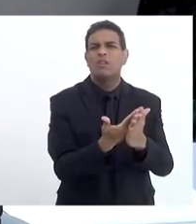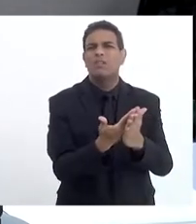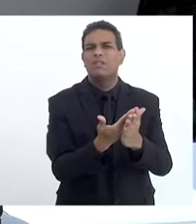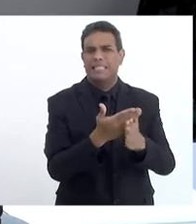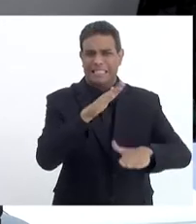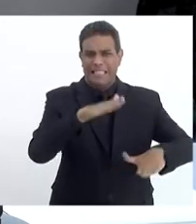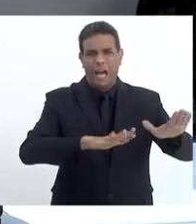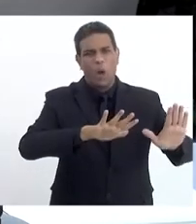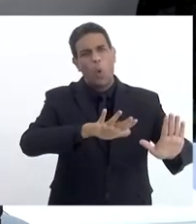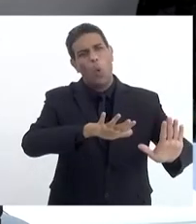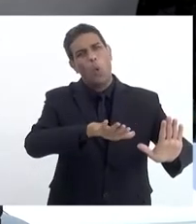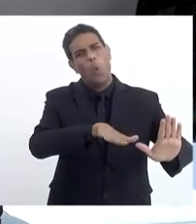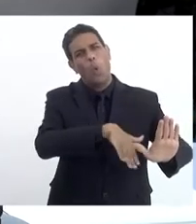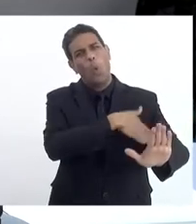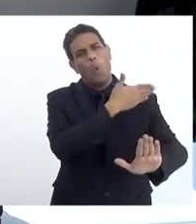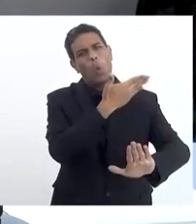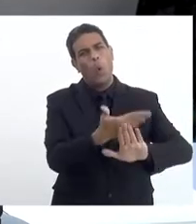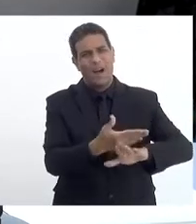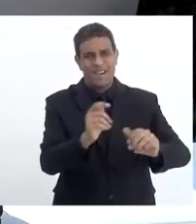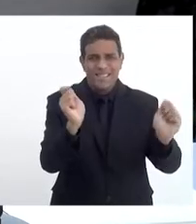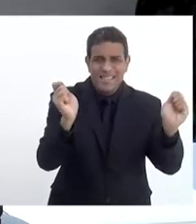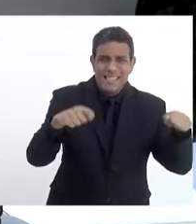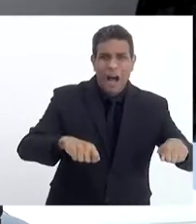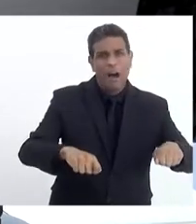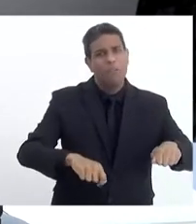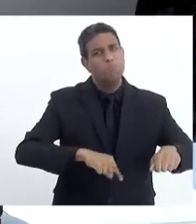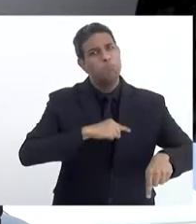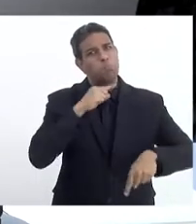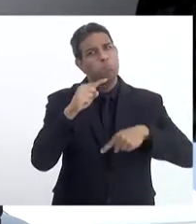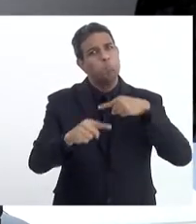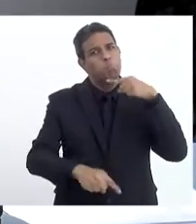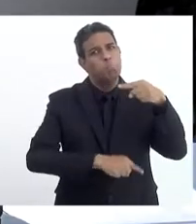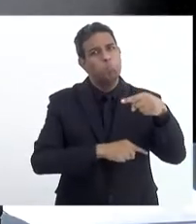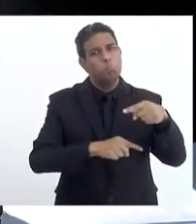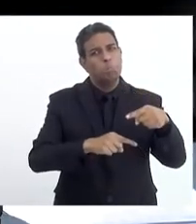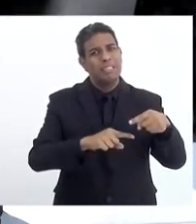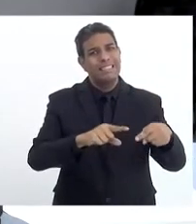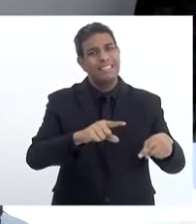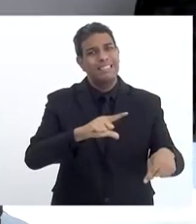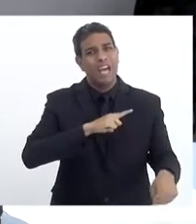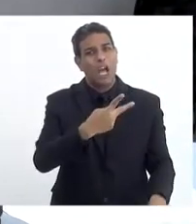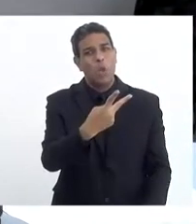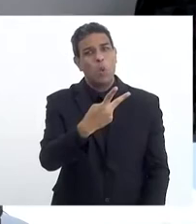turnos mais de 2.000 escolas públicas.